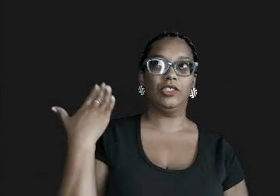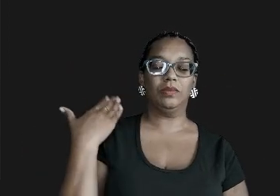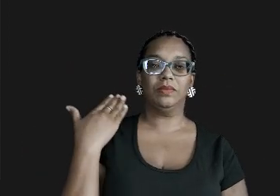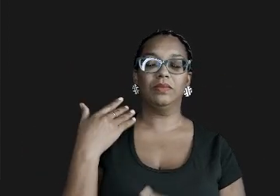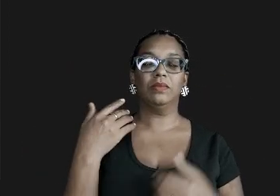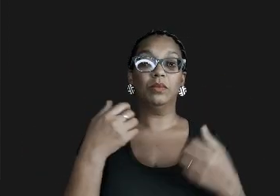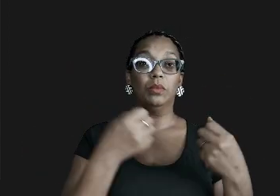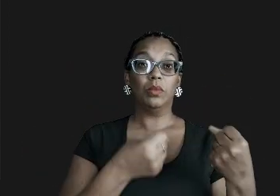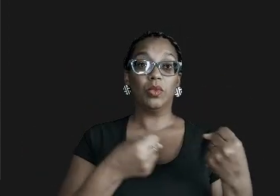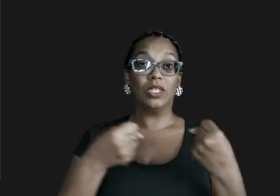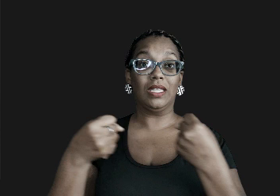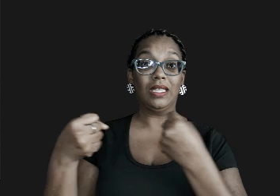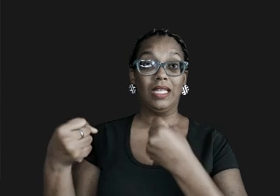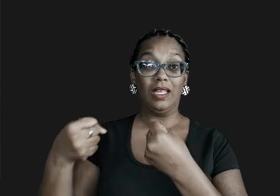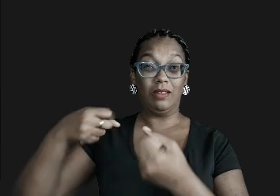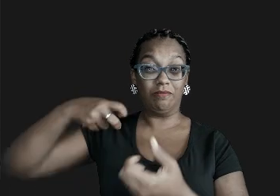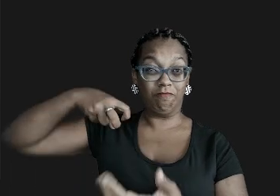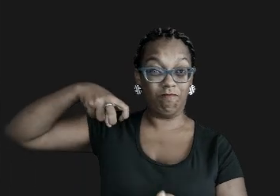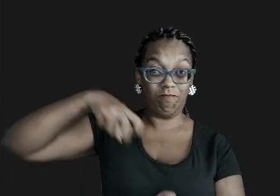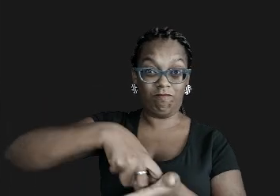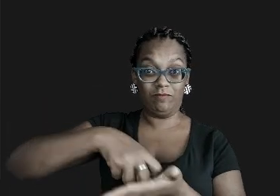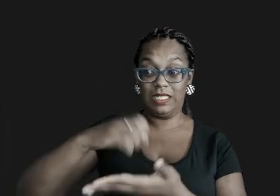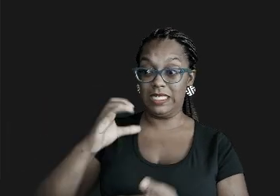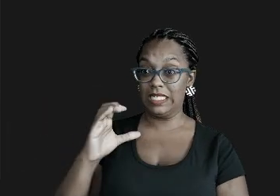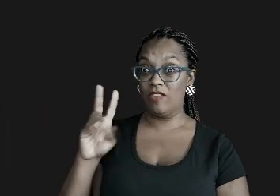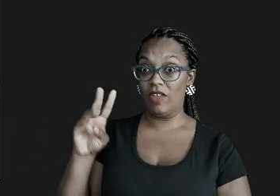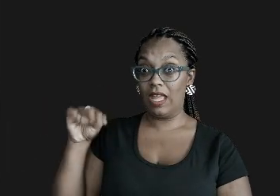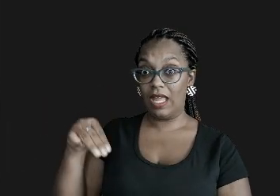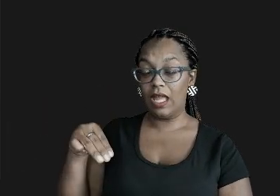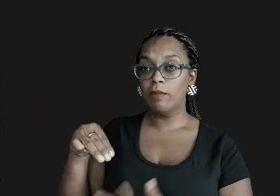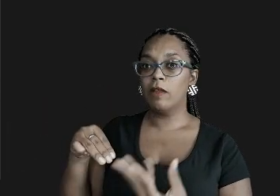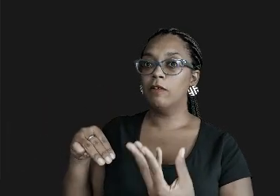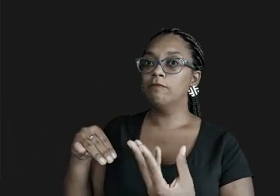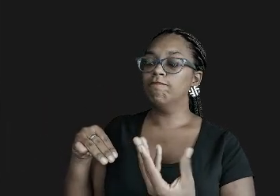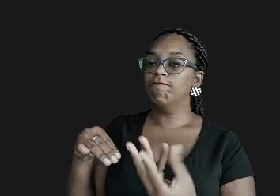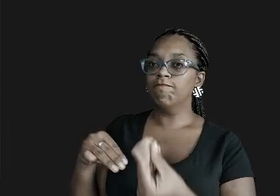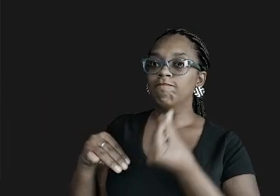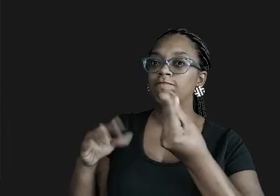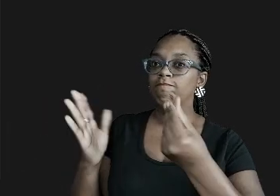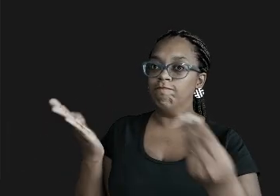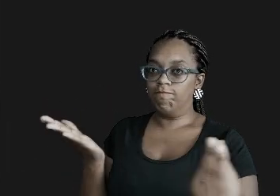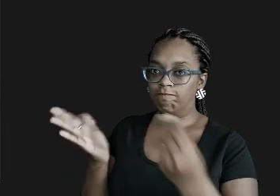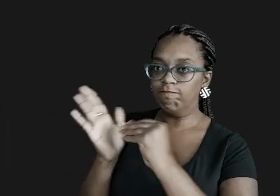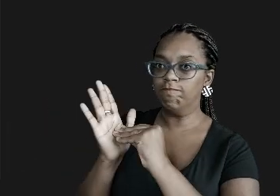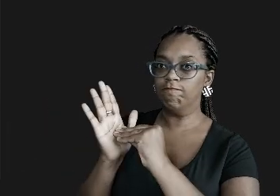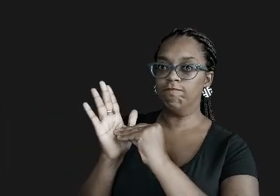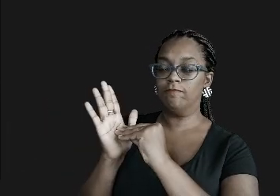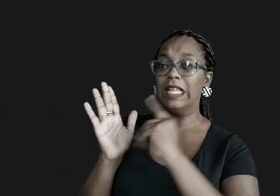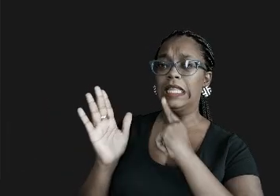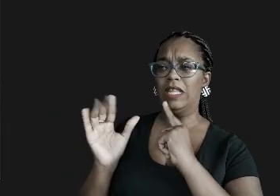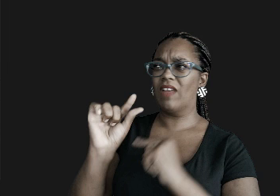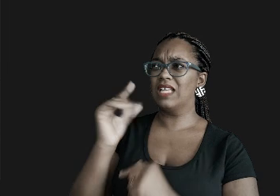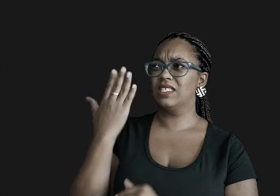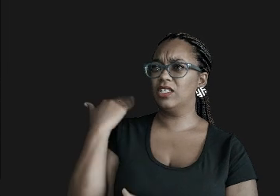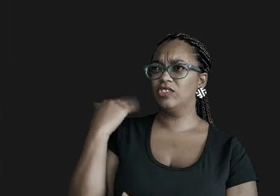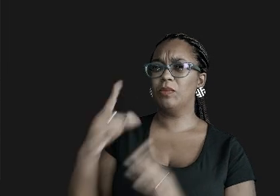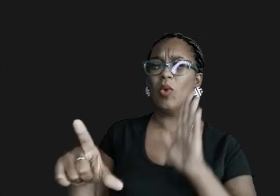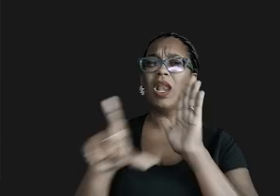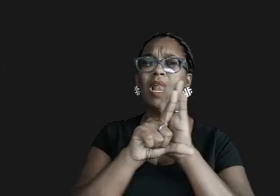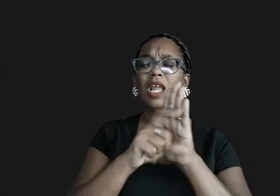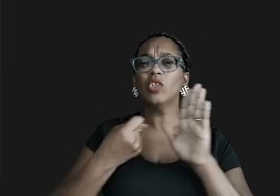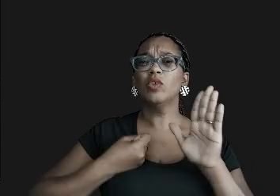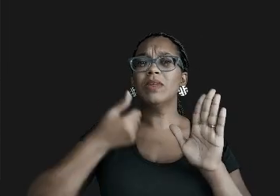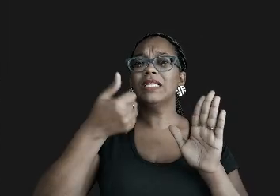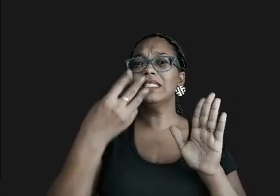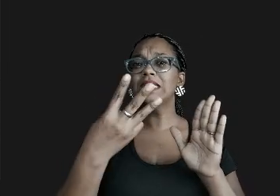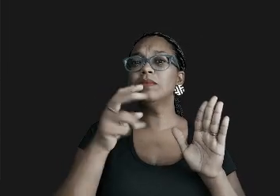poder é punitivo da cvm foi substancialmente incrementado né a gente teve recentemente uma lei que